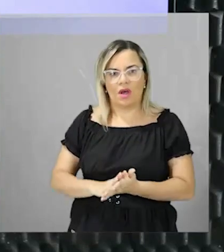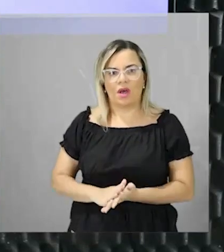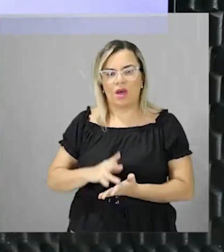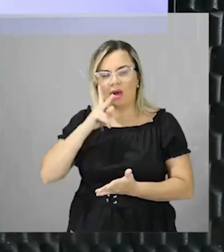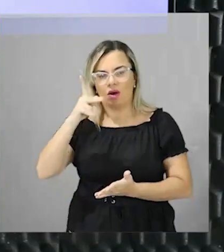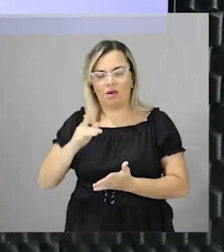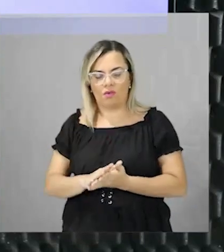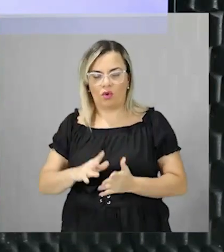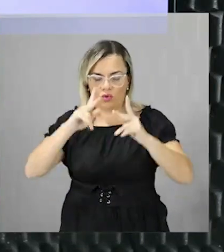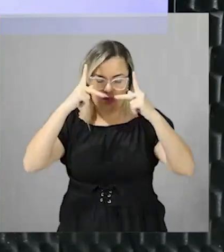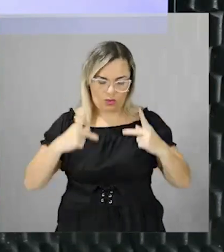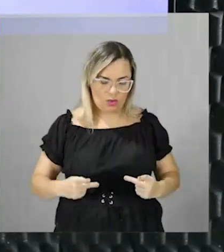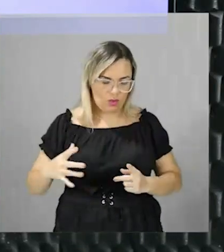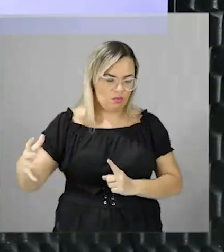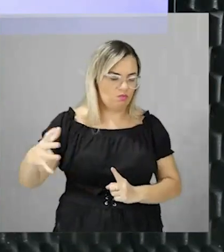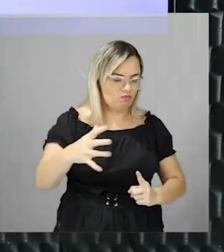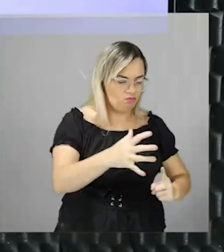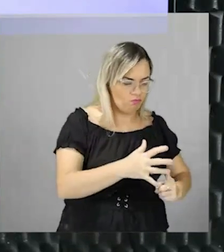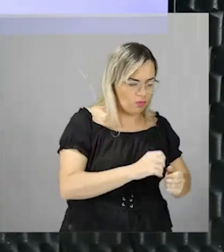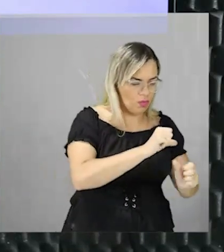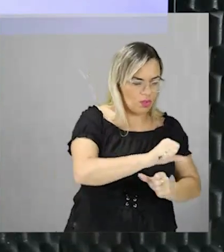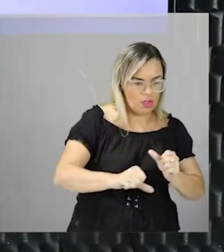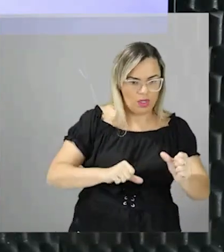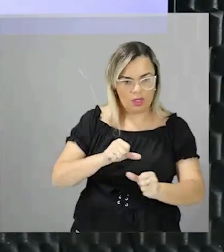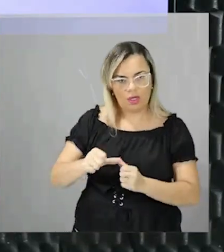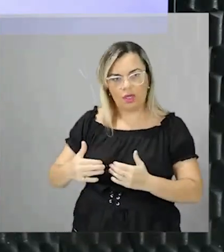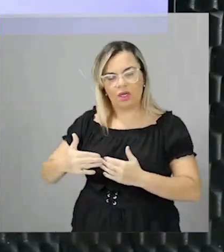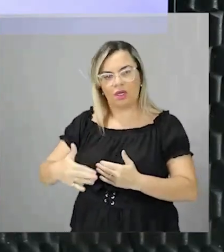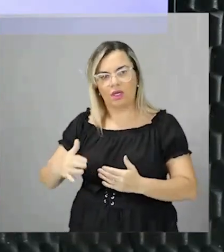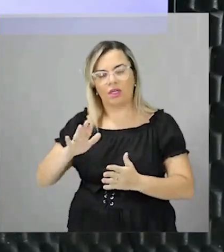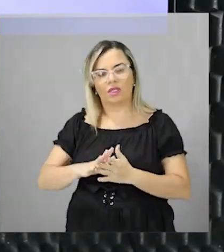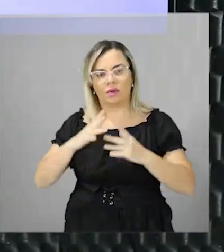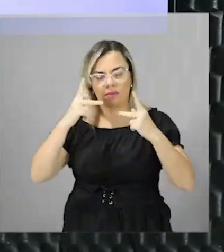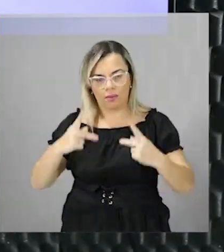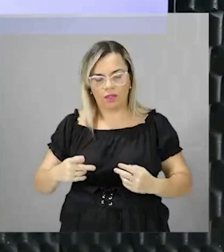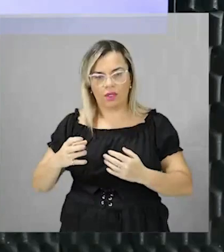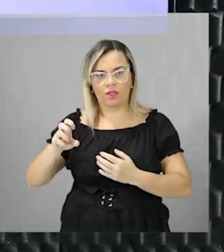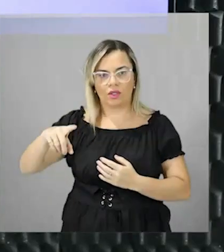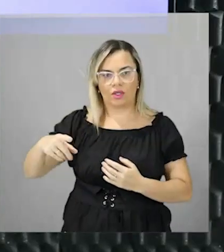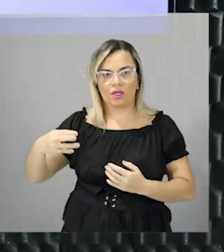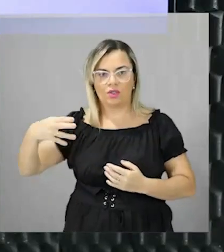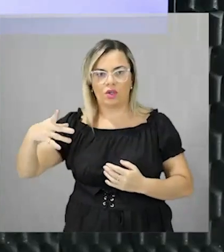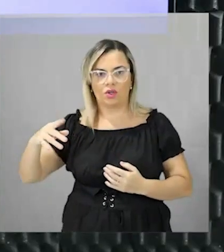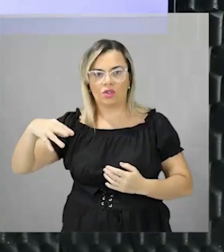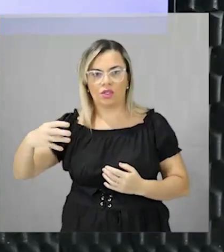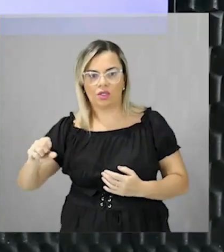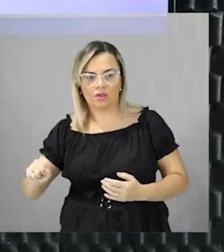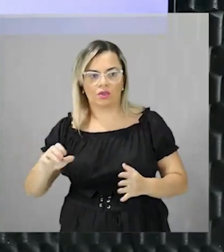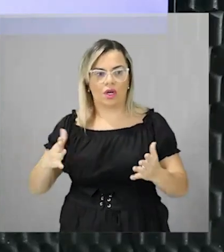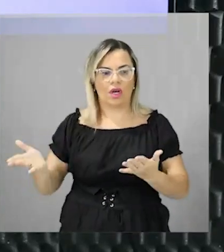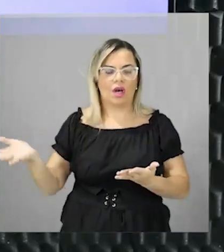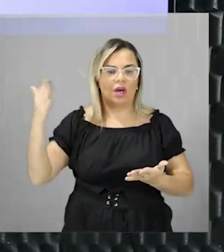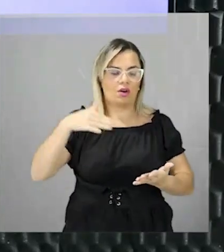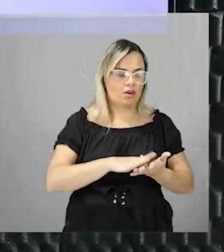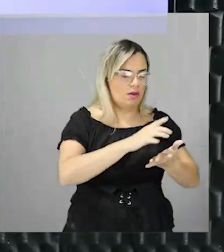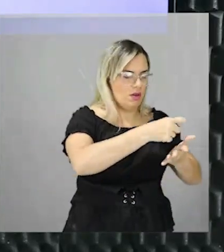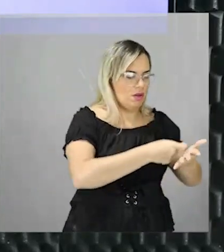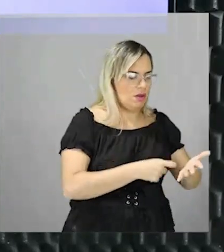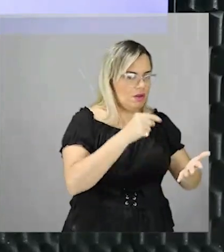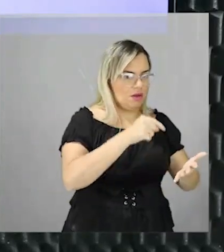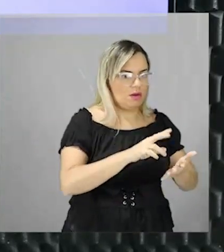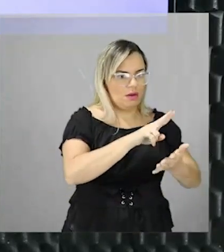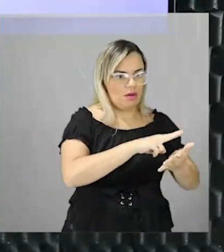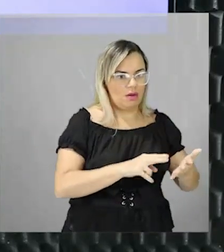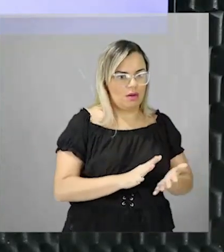altera a superfície da Terra, ele já é um agente exógeno. Tenha isso em mente para responder essa questão, vamos ler o texto agora, tá? Ele diz o seguinte,